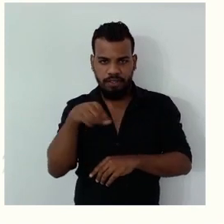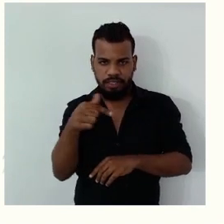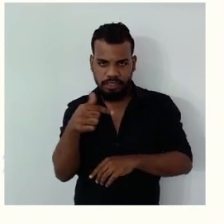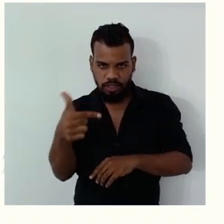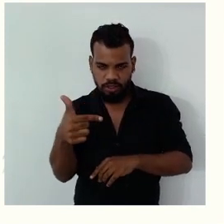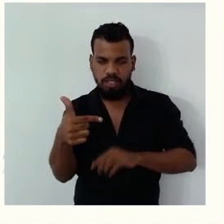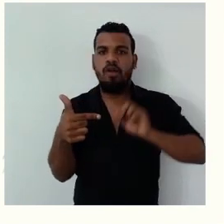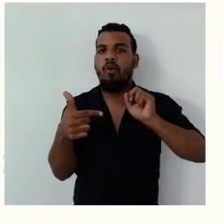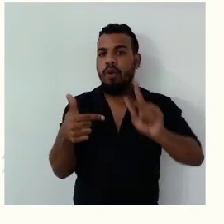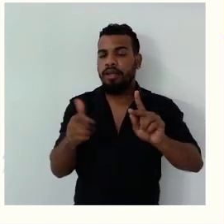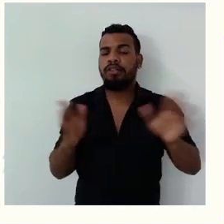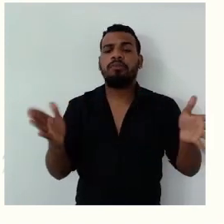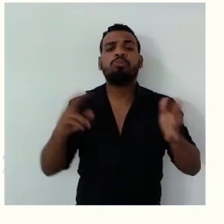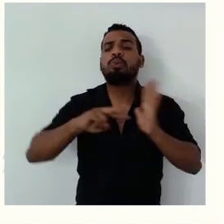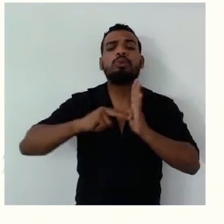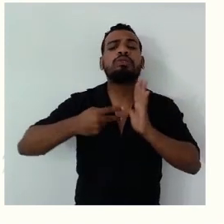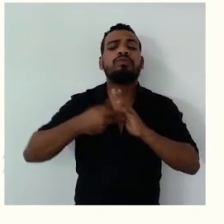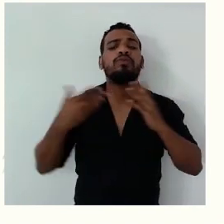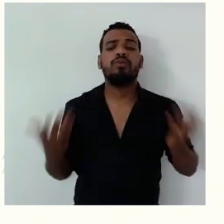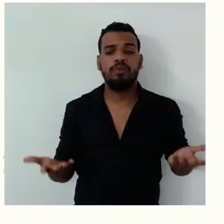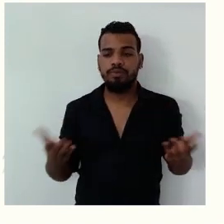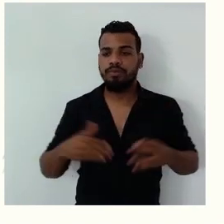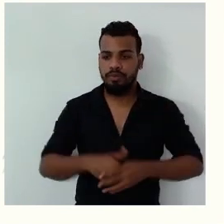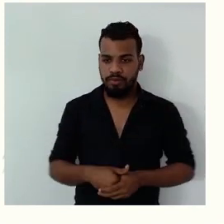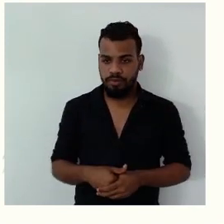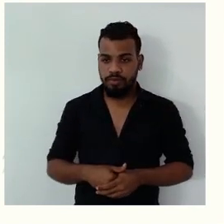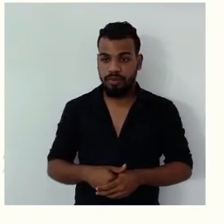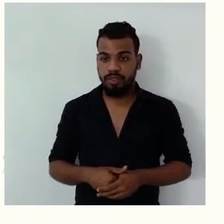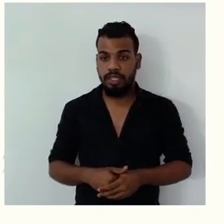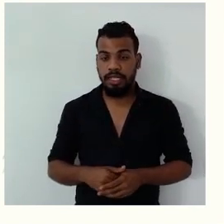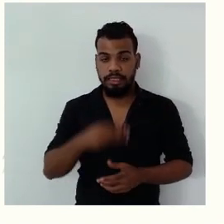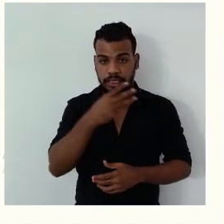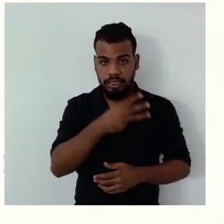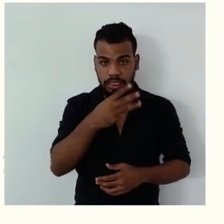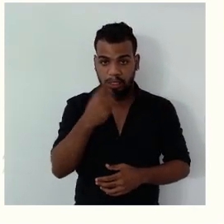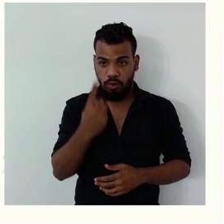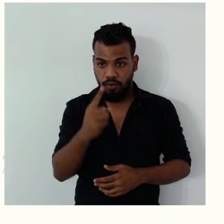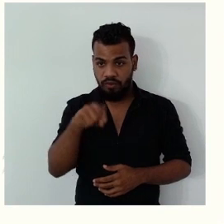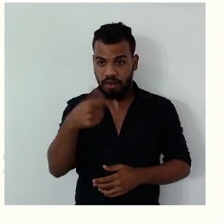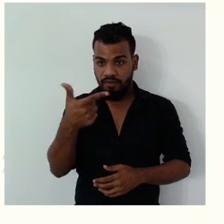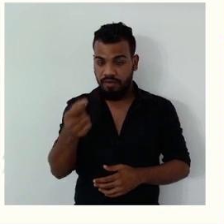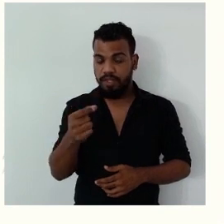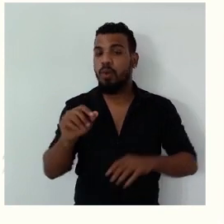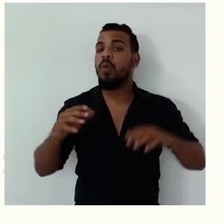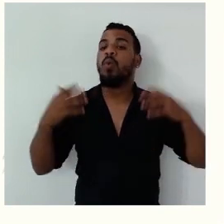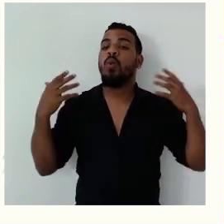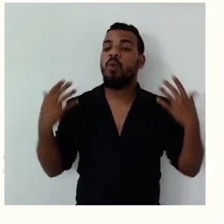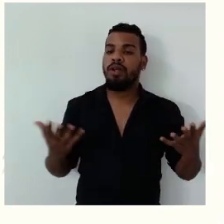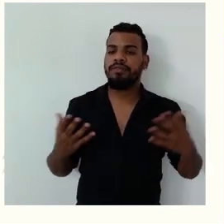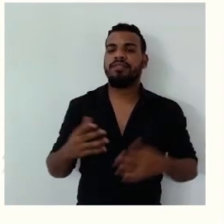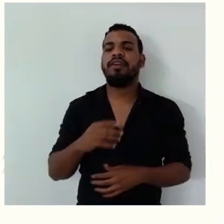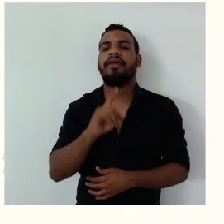Isso quer dizer o quê? Que o valor 331,20 é equivalente a